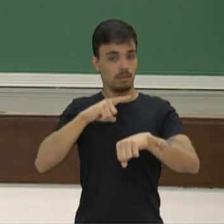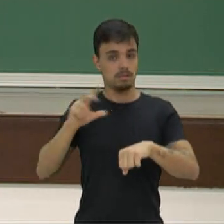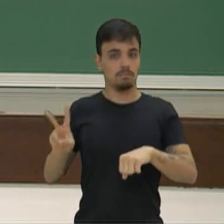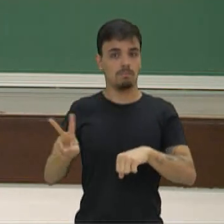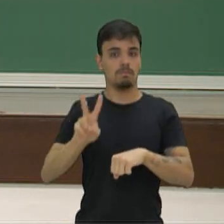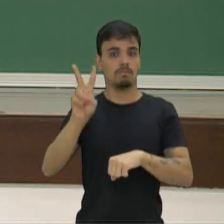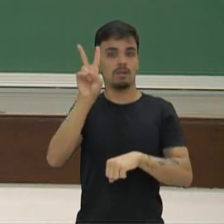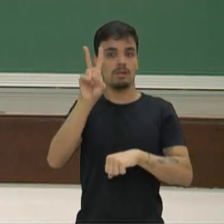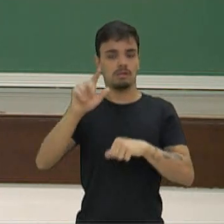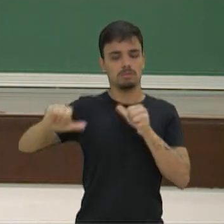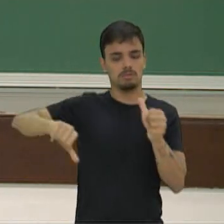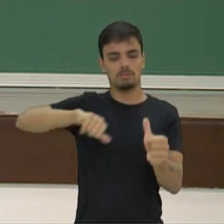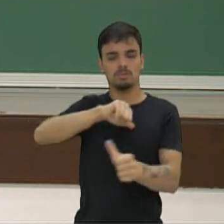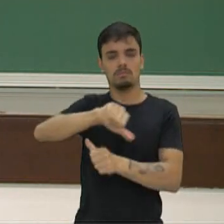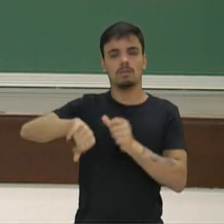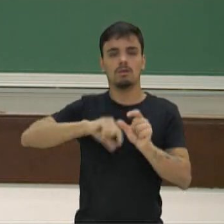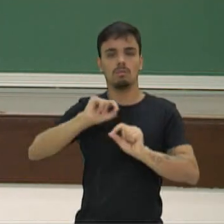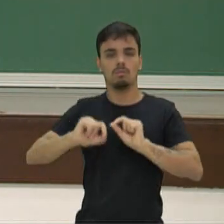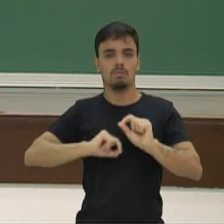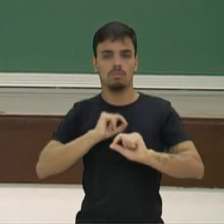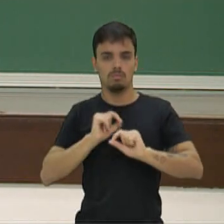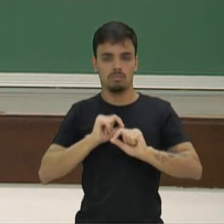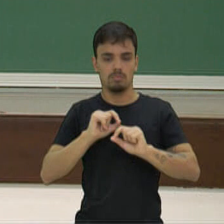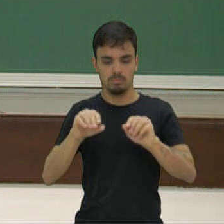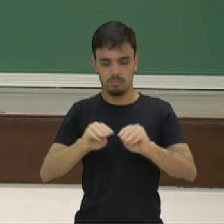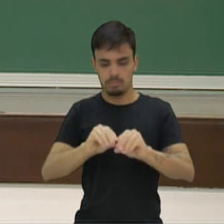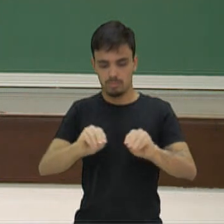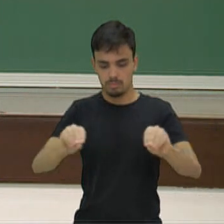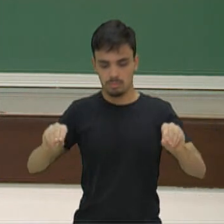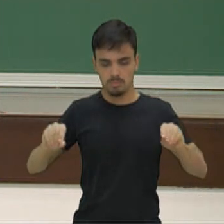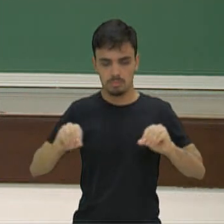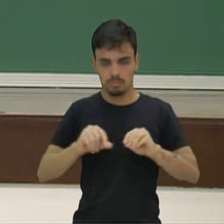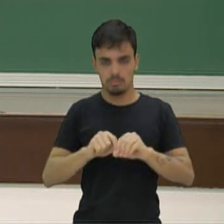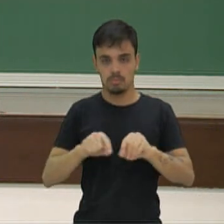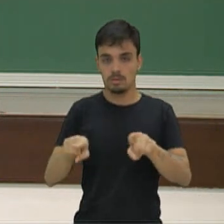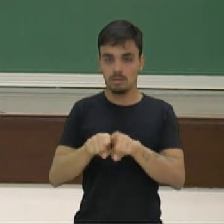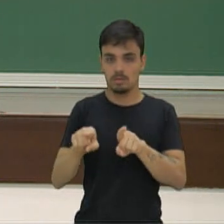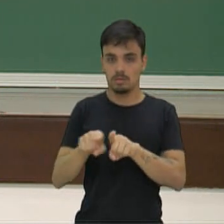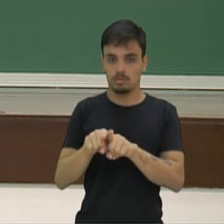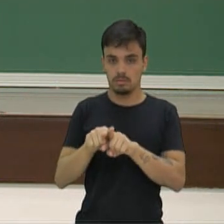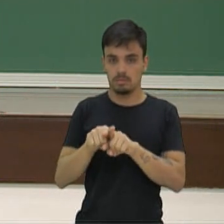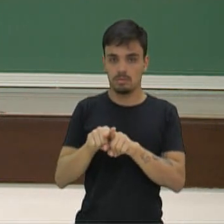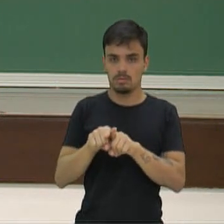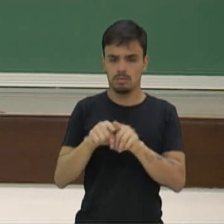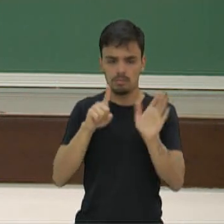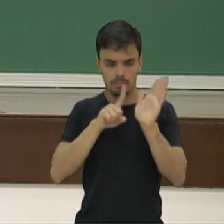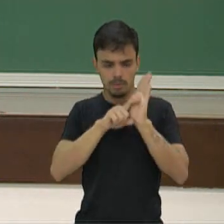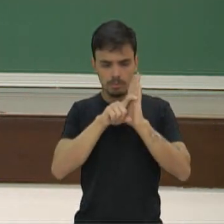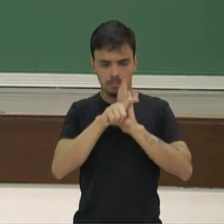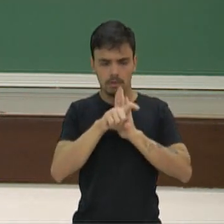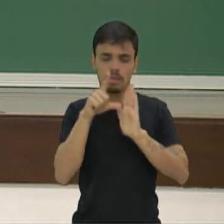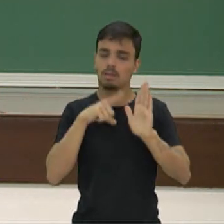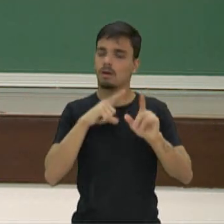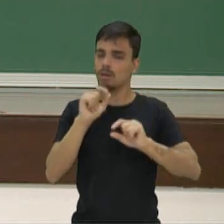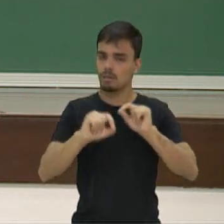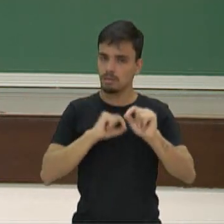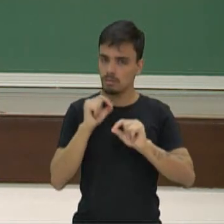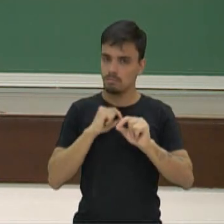valor de se transformar em solos. Os organismos, os fungos,